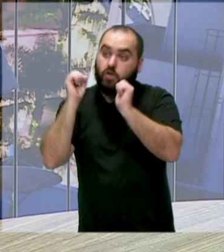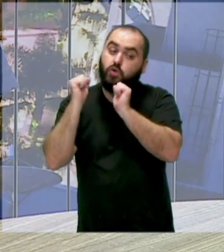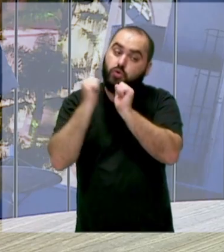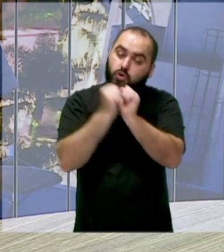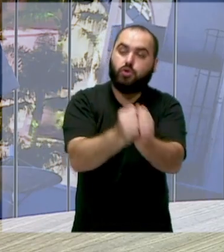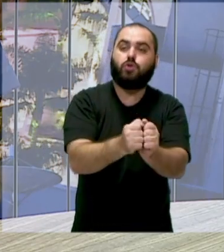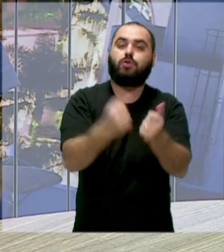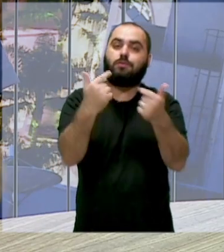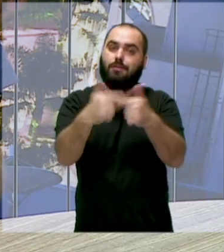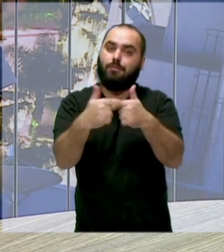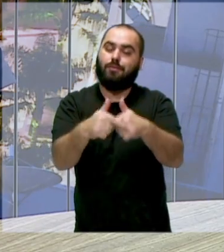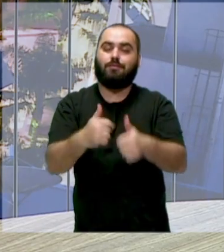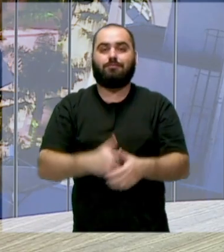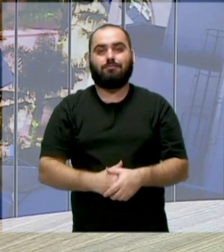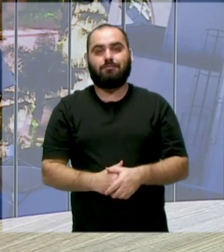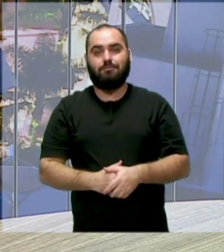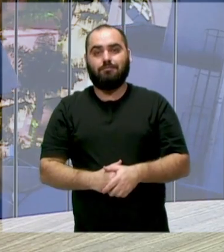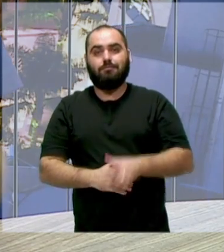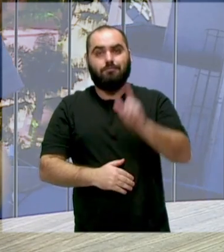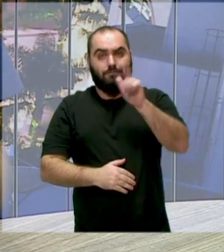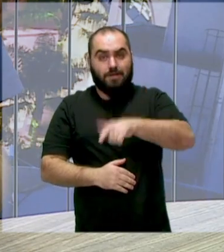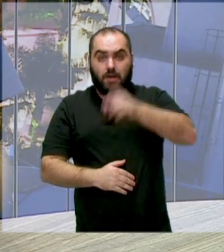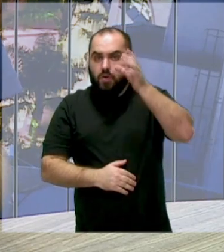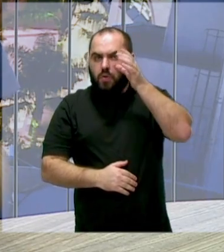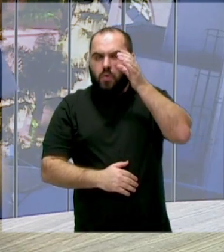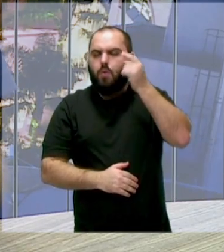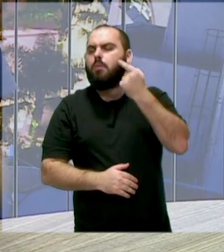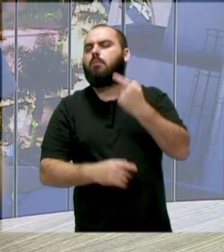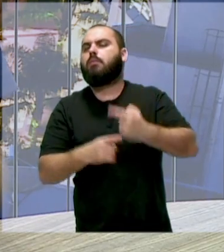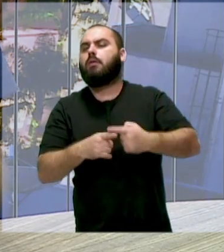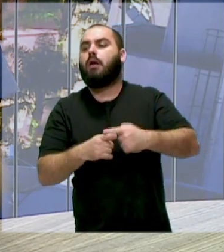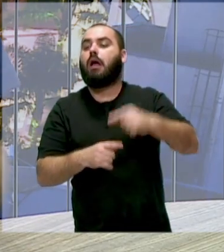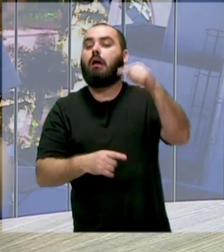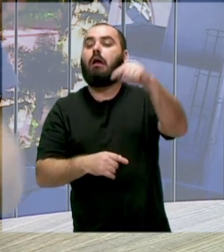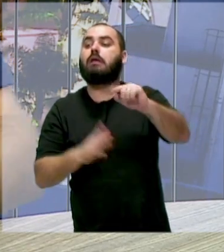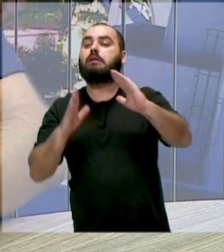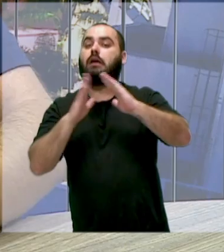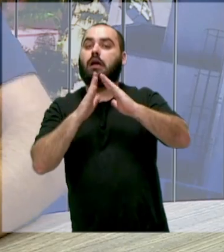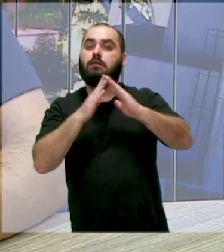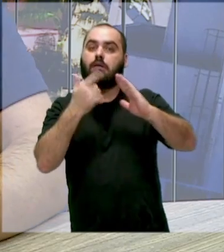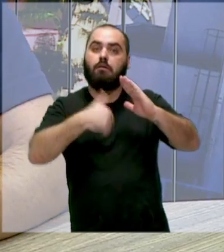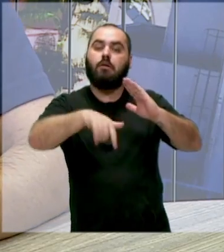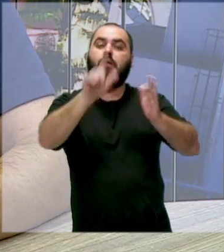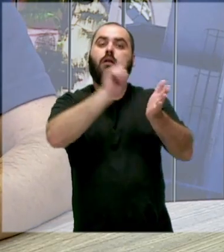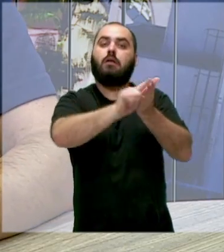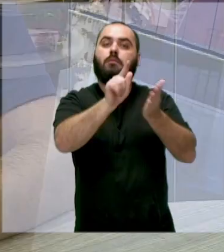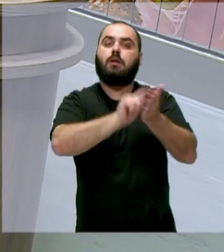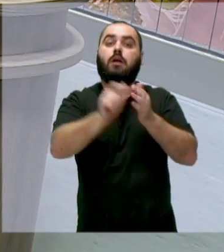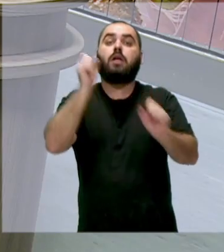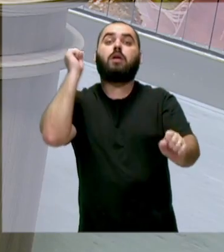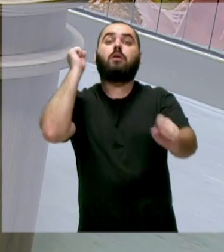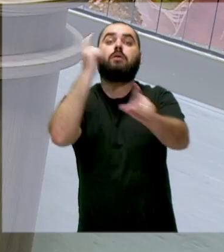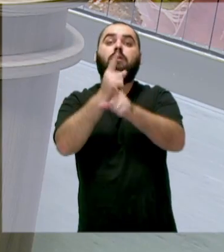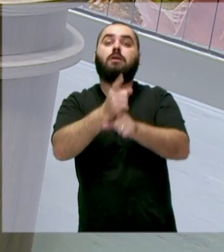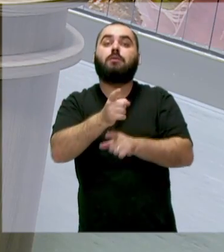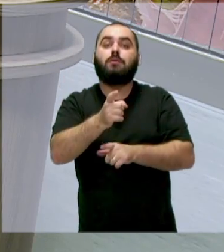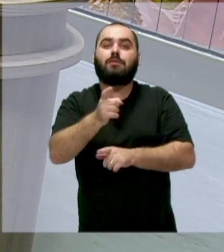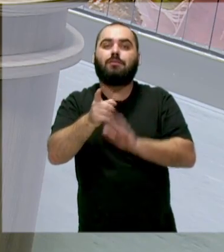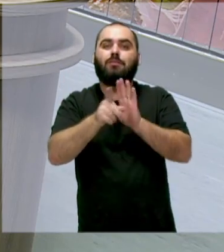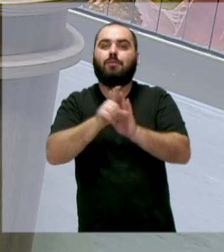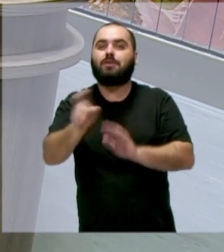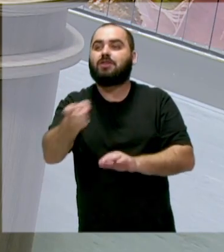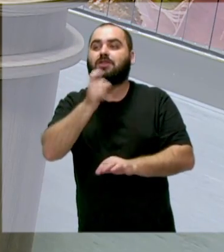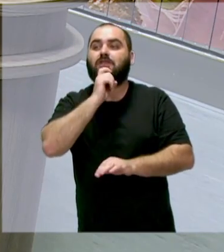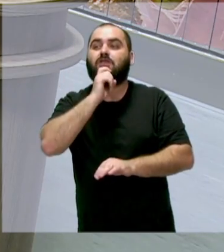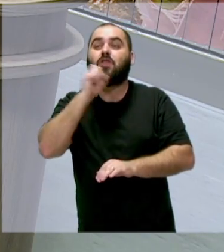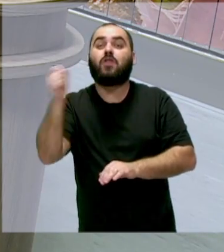ação. É até curioso que nesse imóvel que a gente fez a limpeza, foi encontrada uma geladeira novinha plastificada,